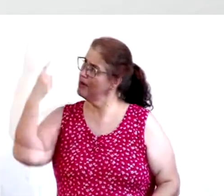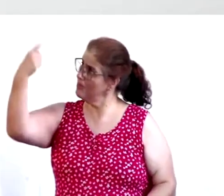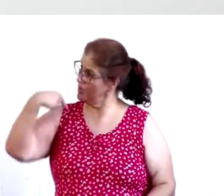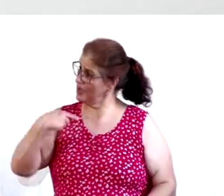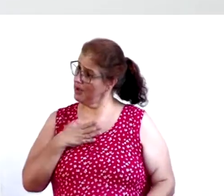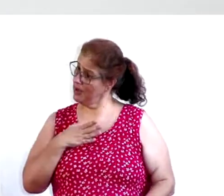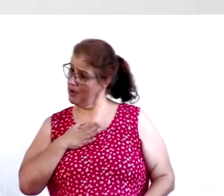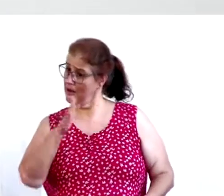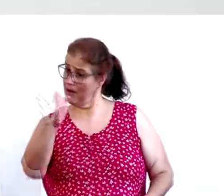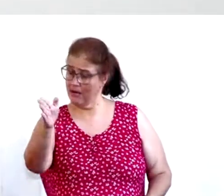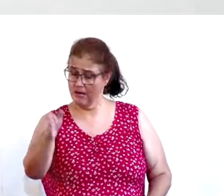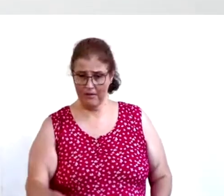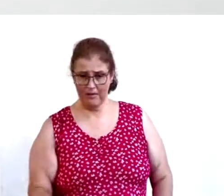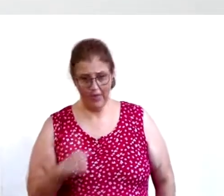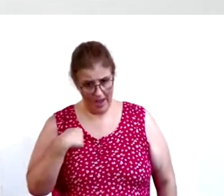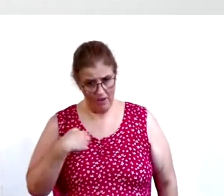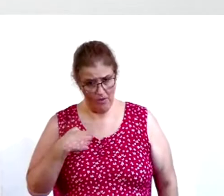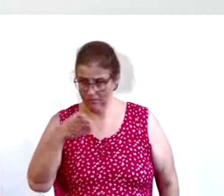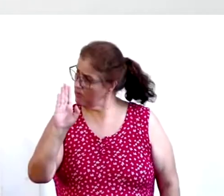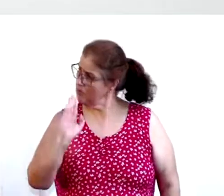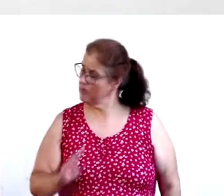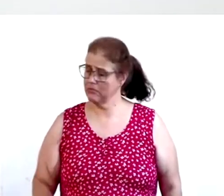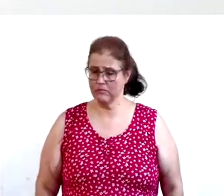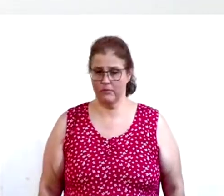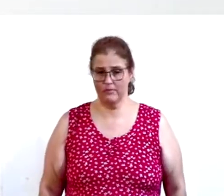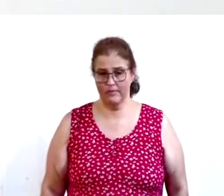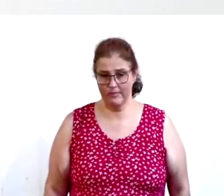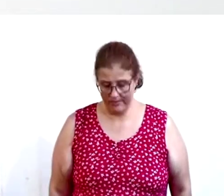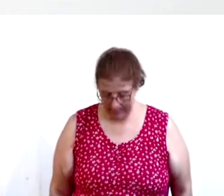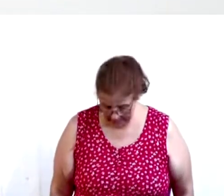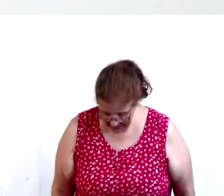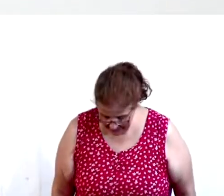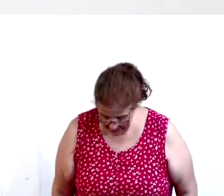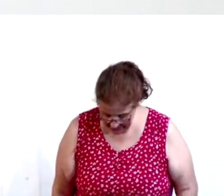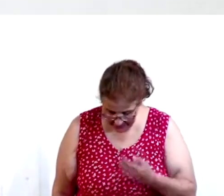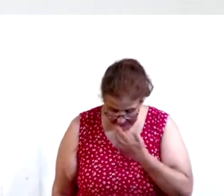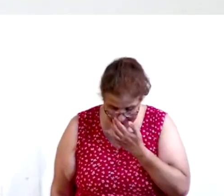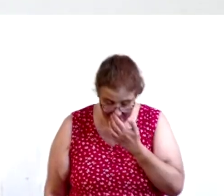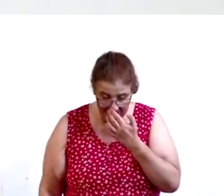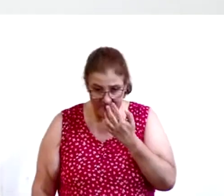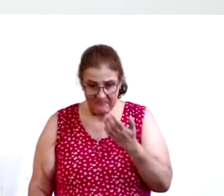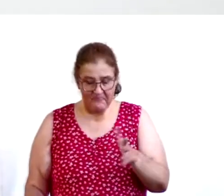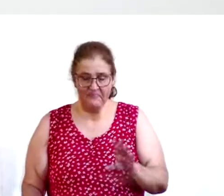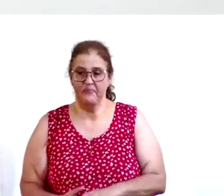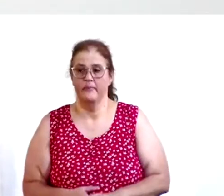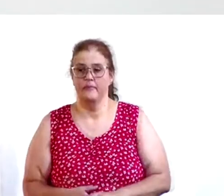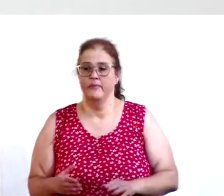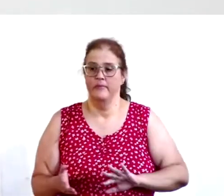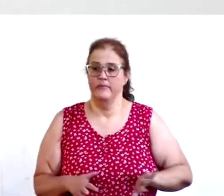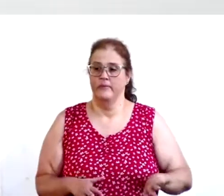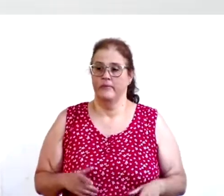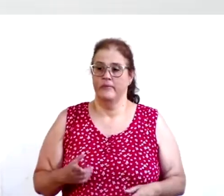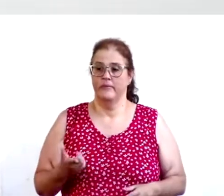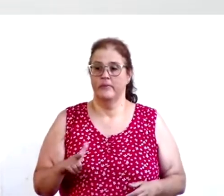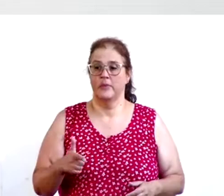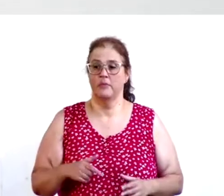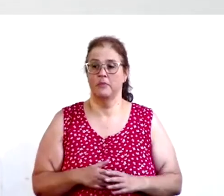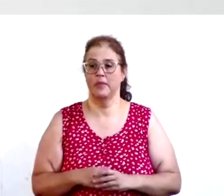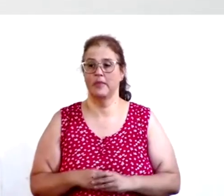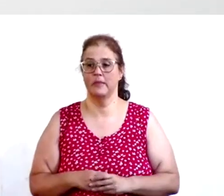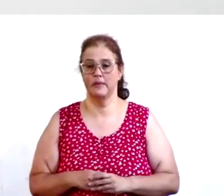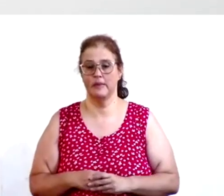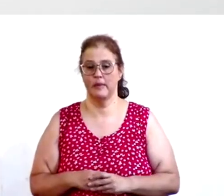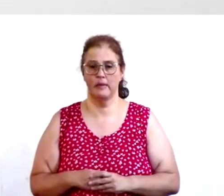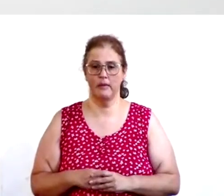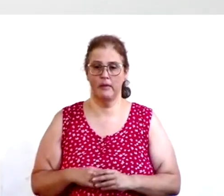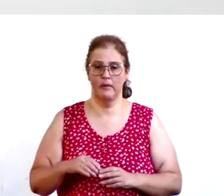encaixa dentro de uma dessas hipóteses, você não precisa falar, não precisa levantar a mão, guarde isso no seu coração. Quem